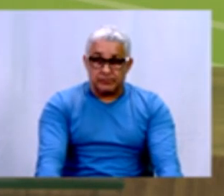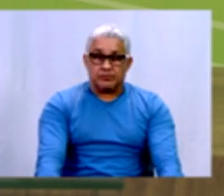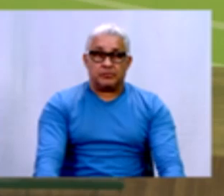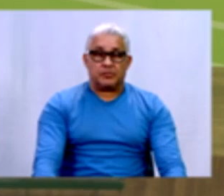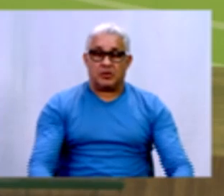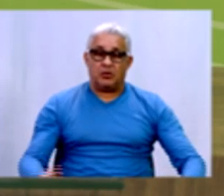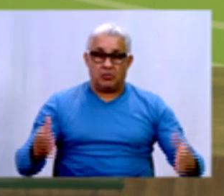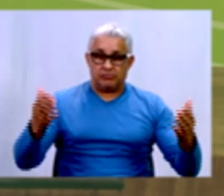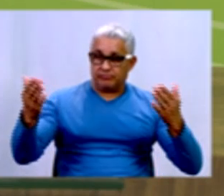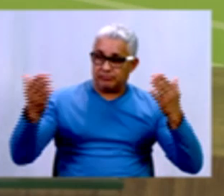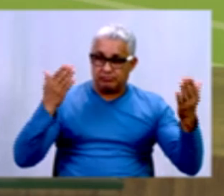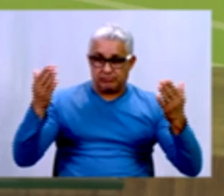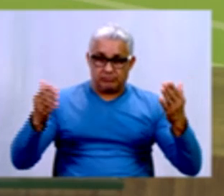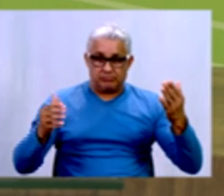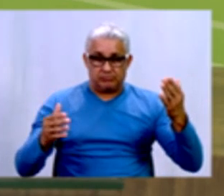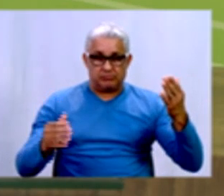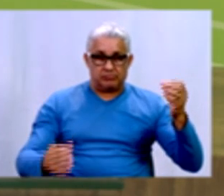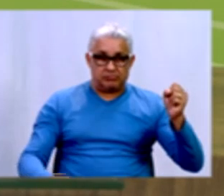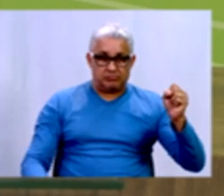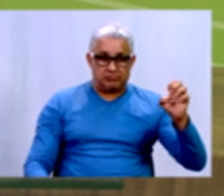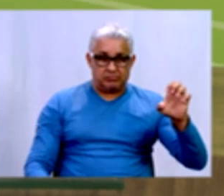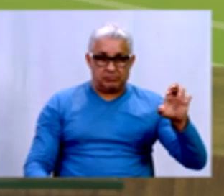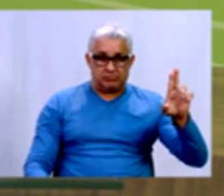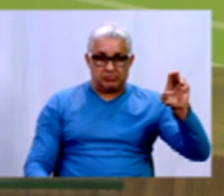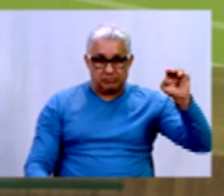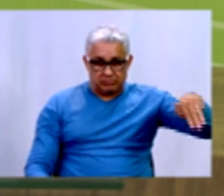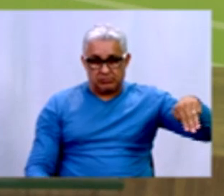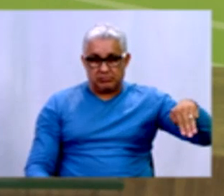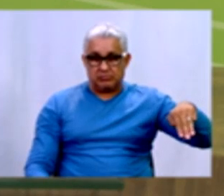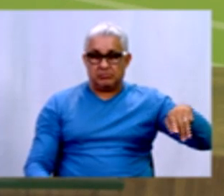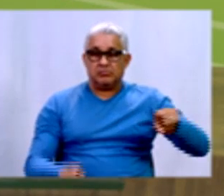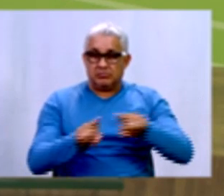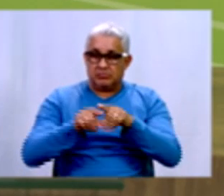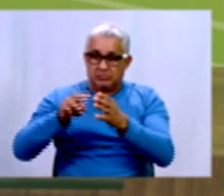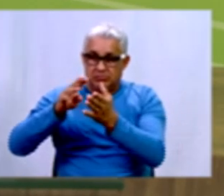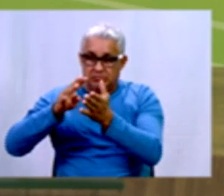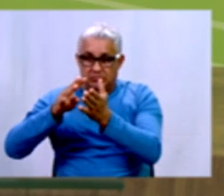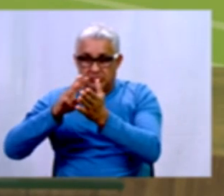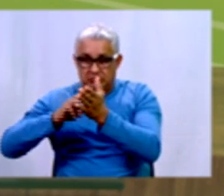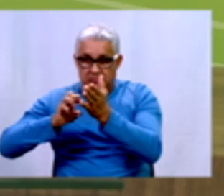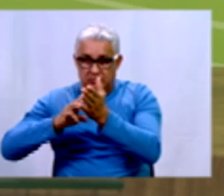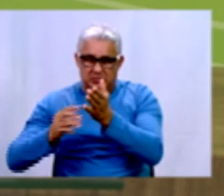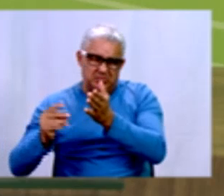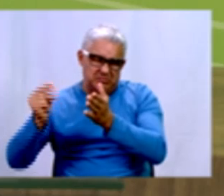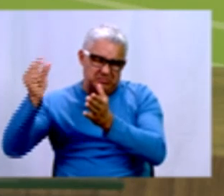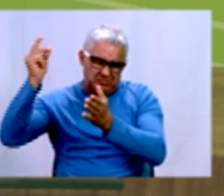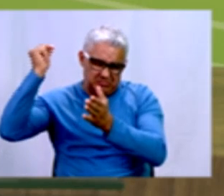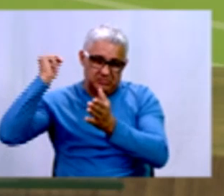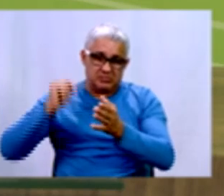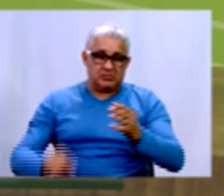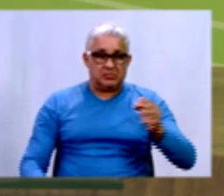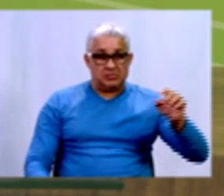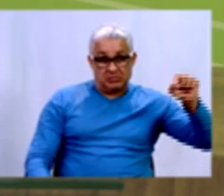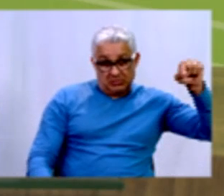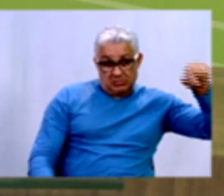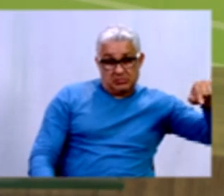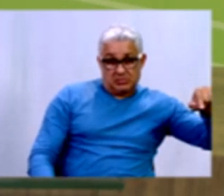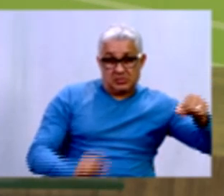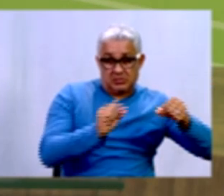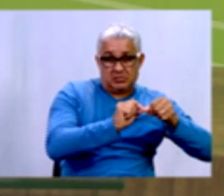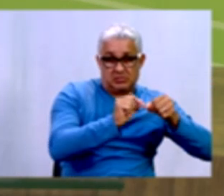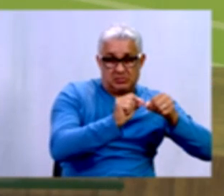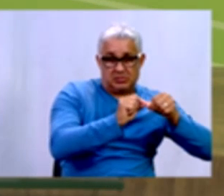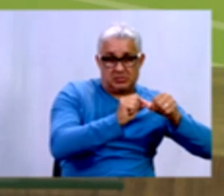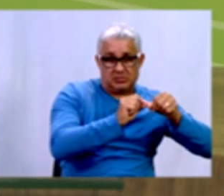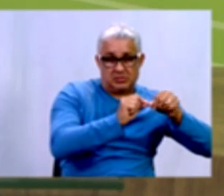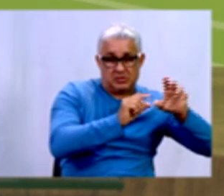comparação, né, entre o Scrum e as metodologias mais antigas. Que o Scrum você vai fazendo uma